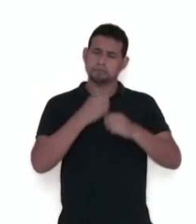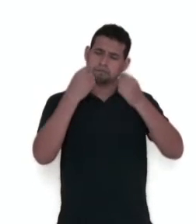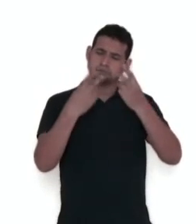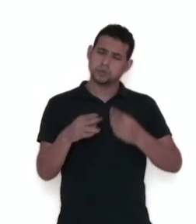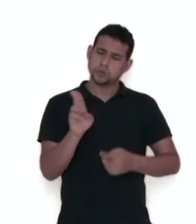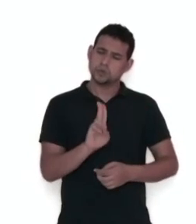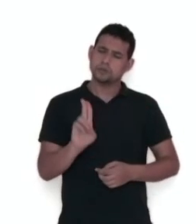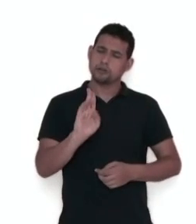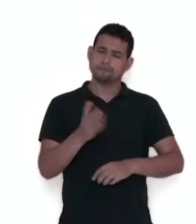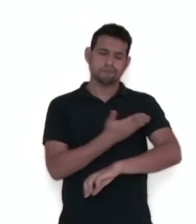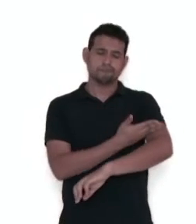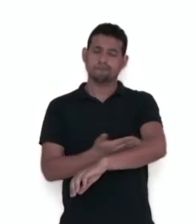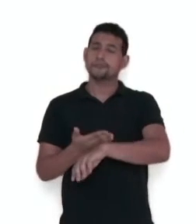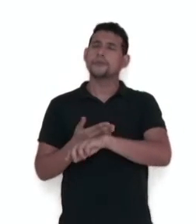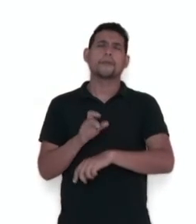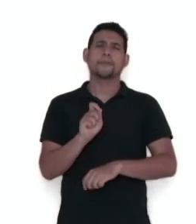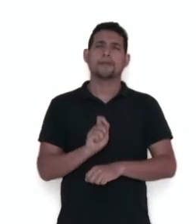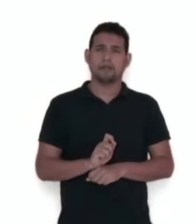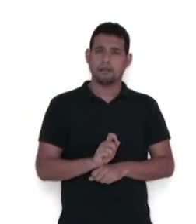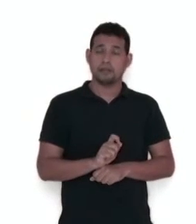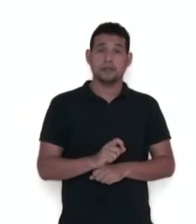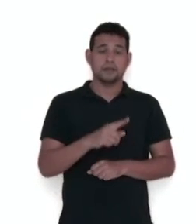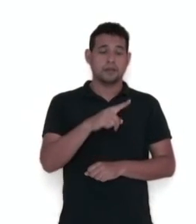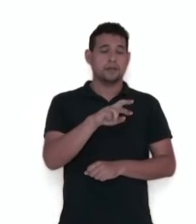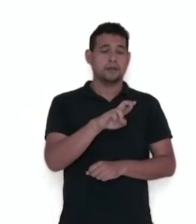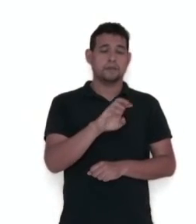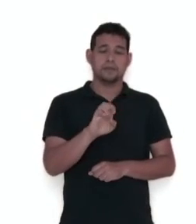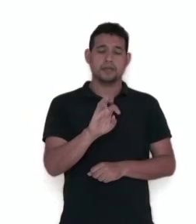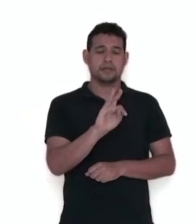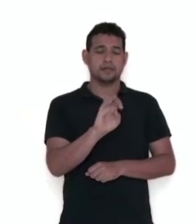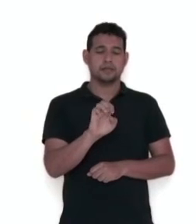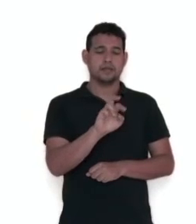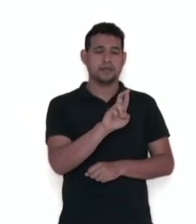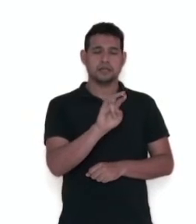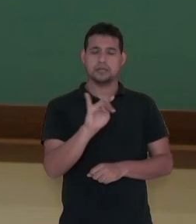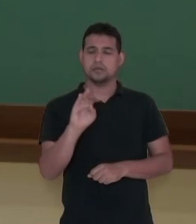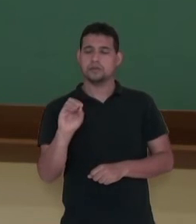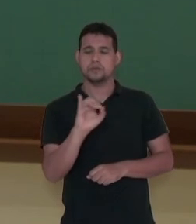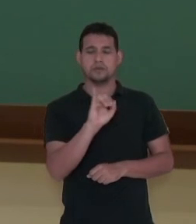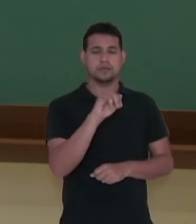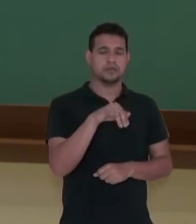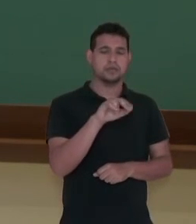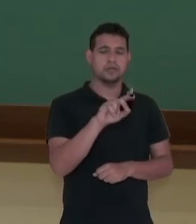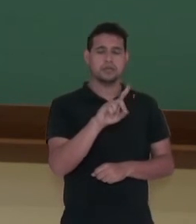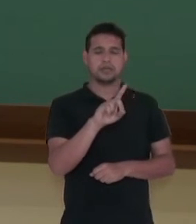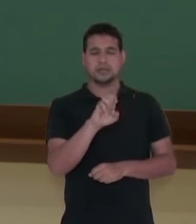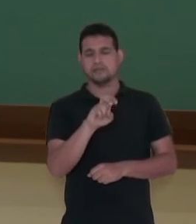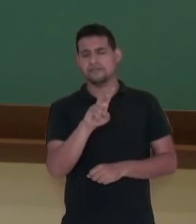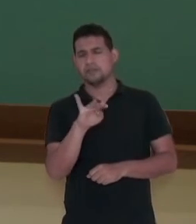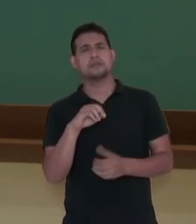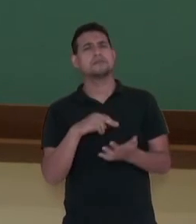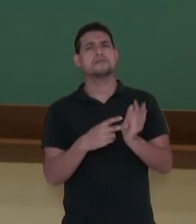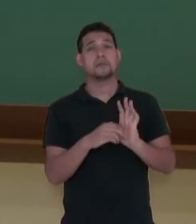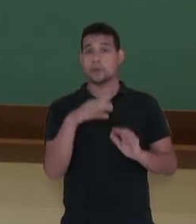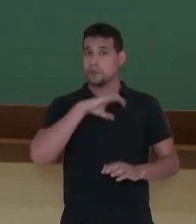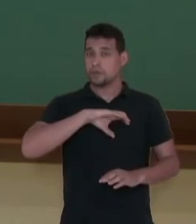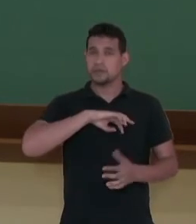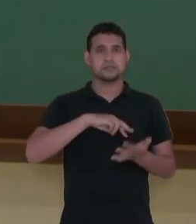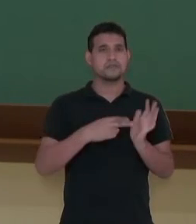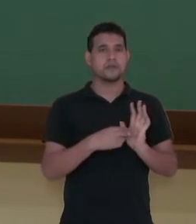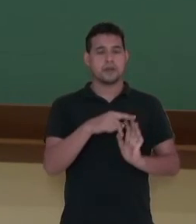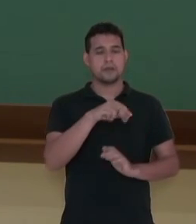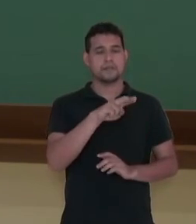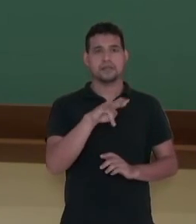se costuma utilizar el pretérito indefinido, que em português é o nosso pretérito